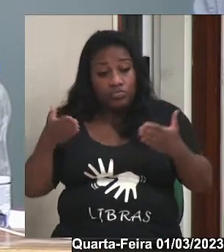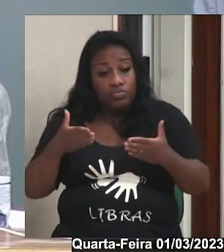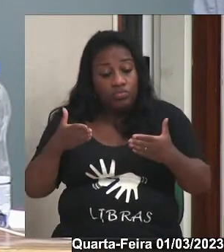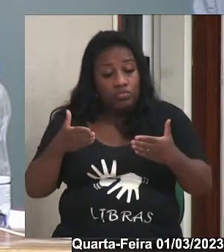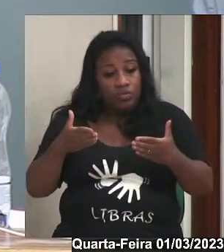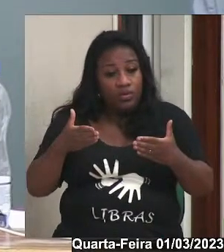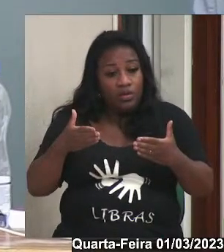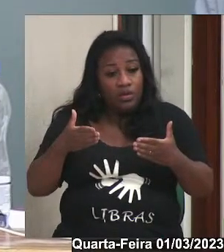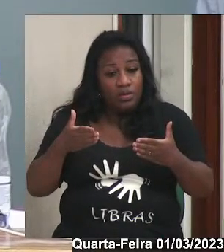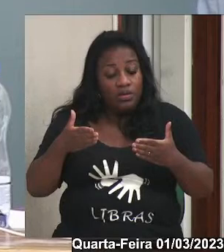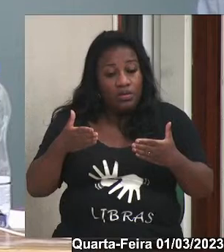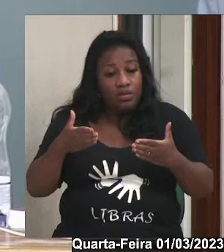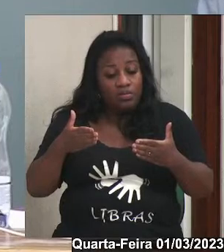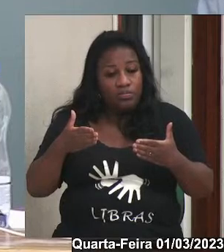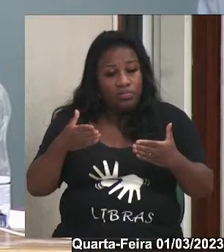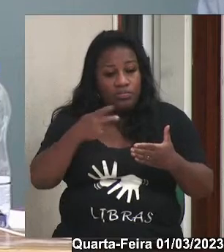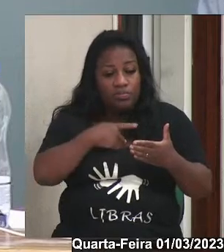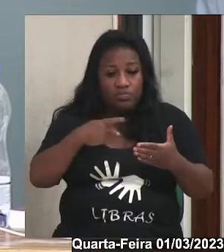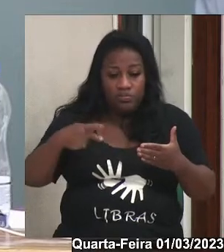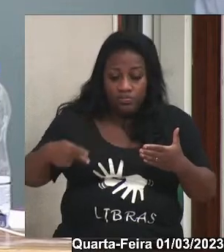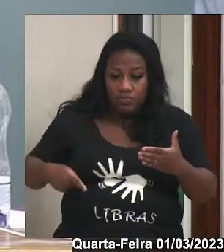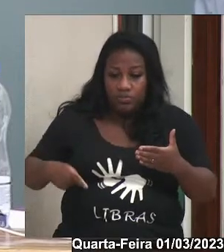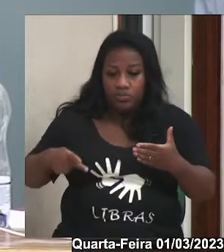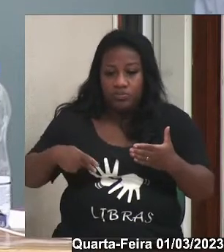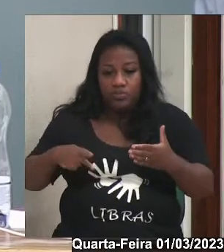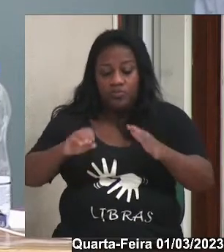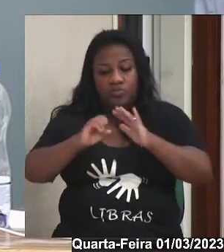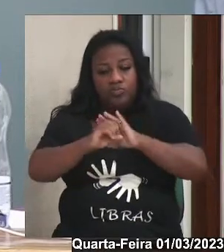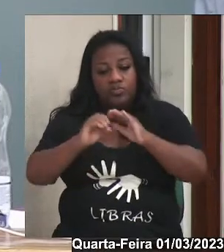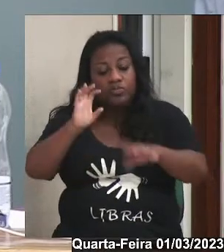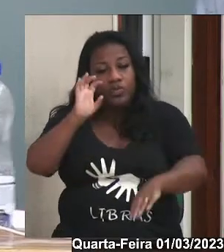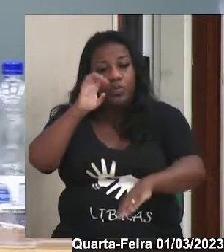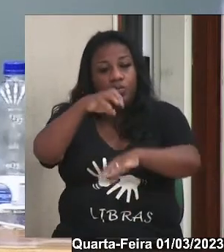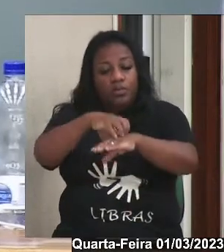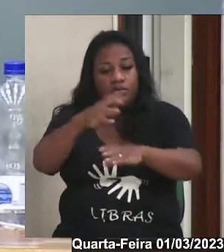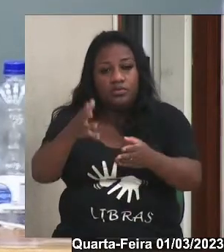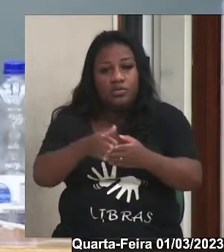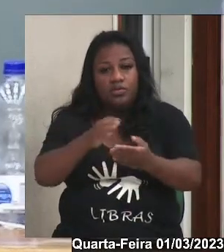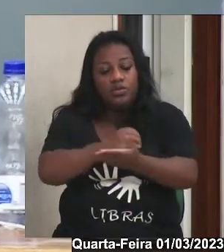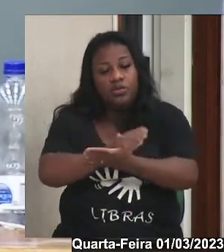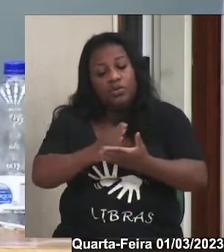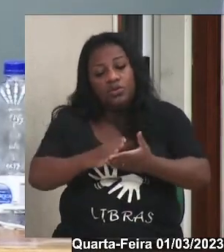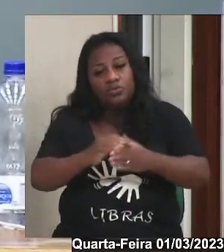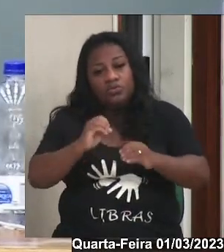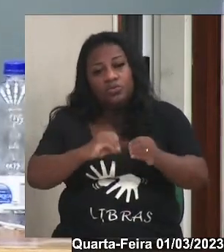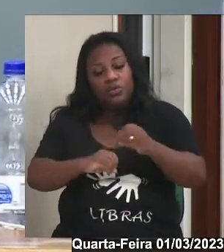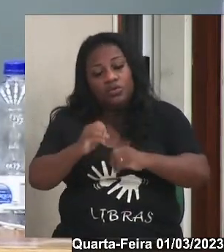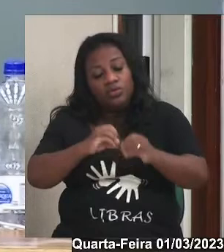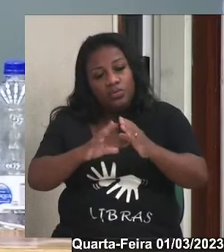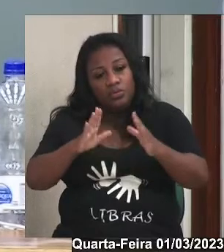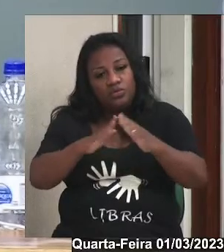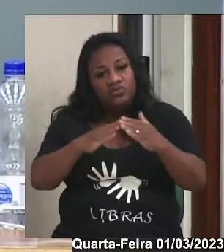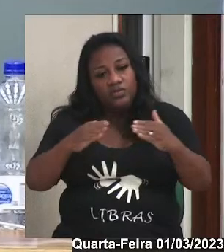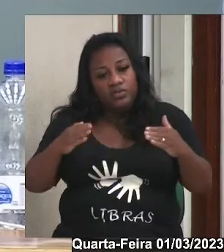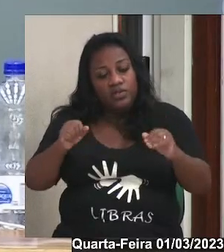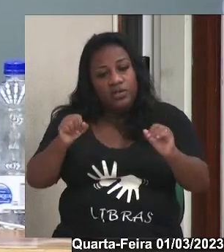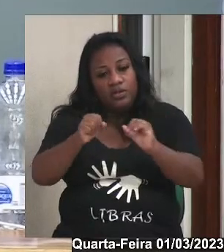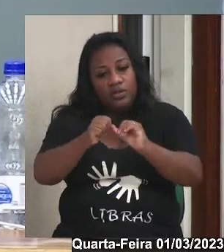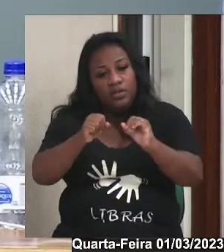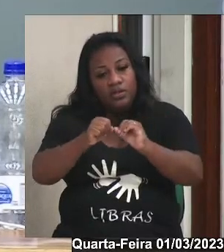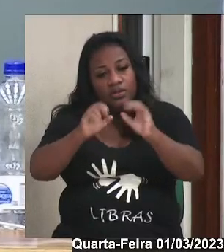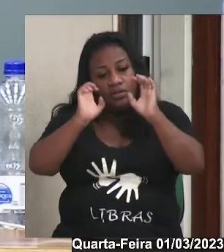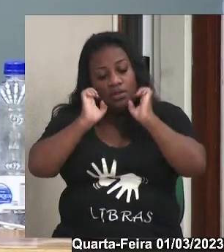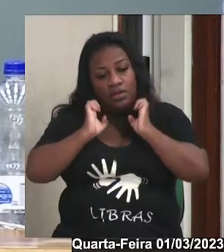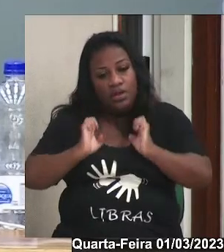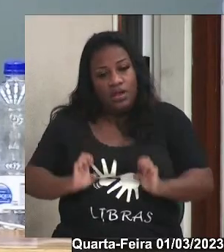das Artes, presidente da Comissão do Meio Ambiente, Uso da Ocupação de Solo, membro da Comissão de Educação, Esporte e Lazer e membro da